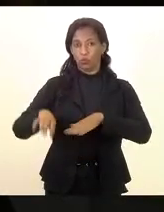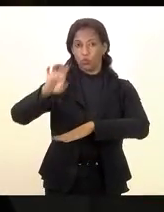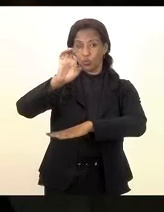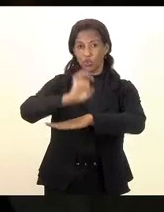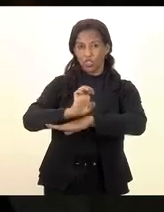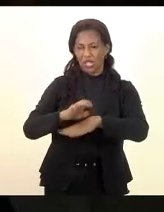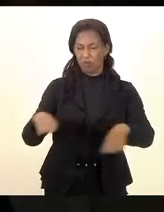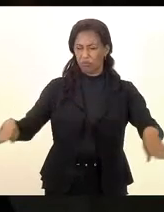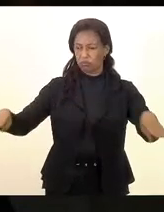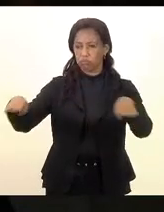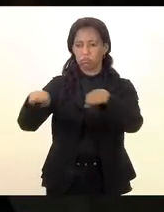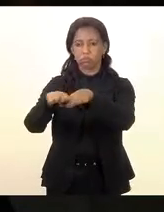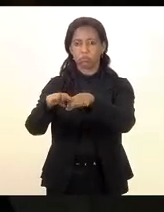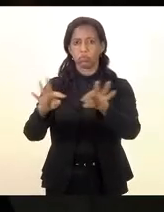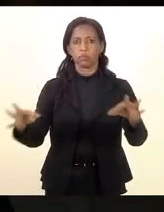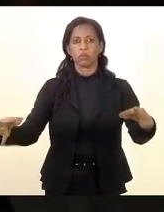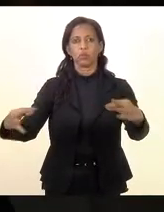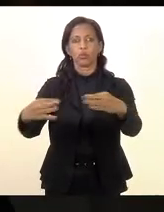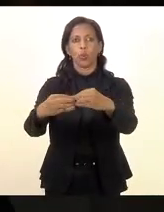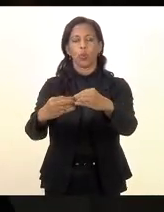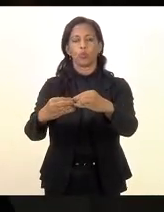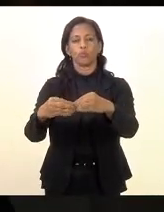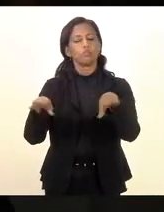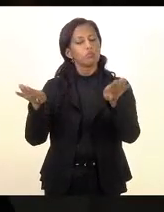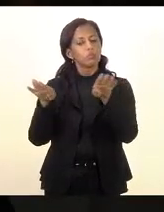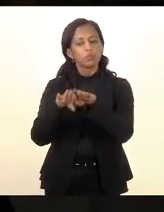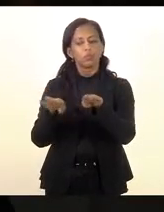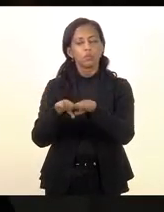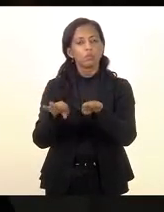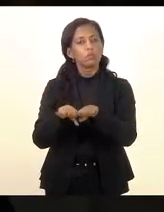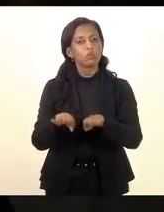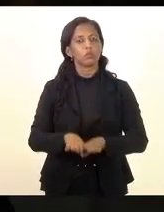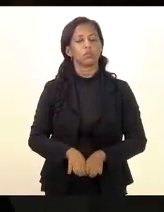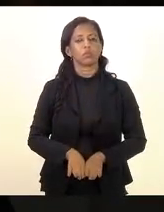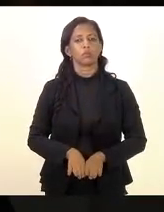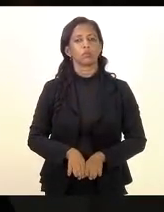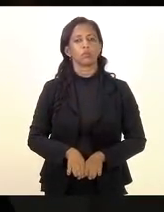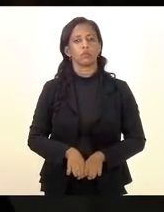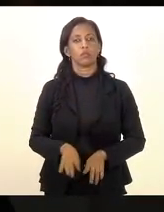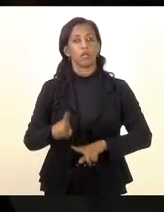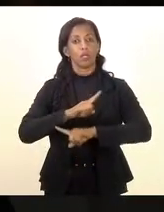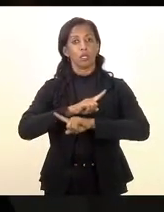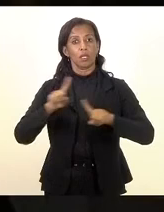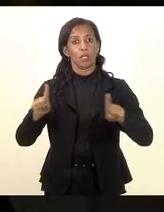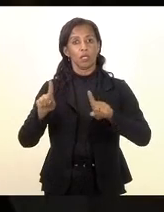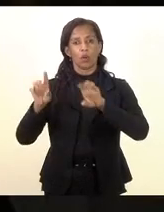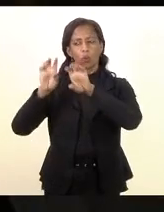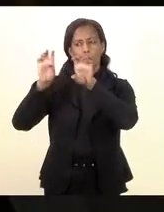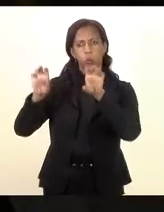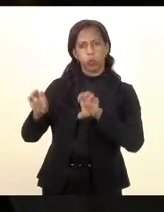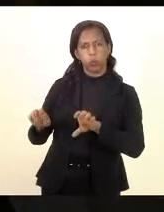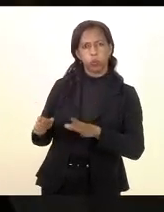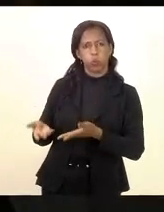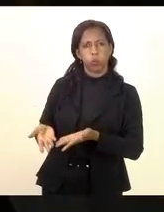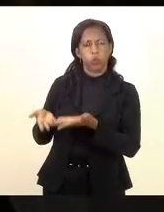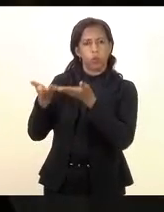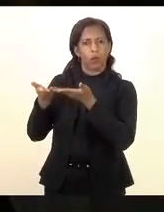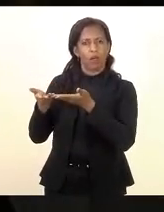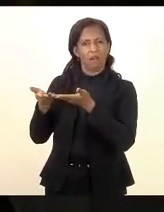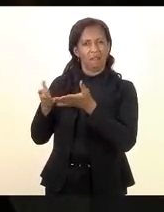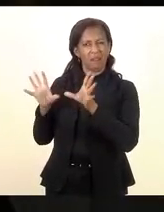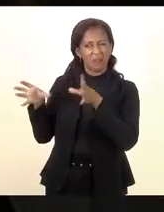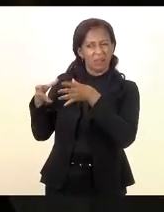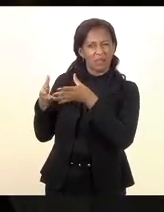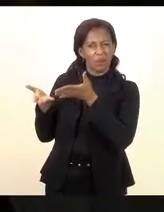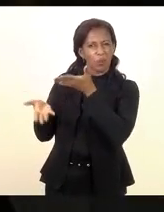igual para todos sem privilégios e não a construção de uma casta que